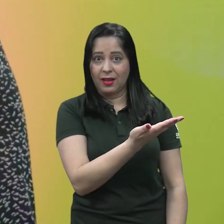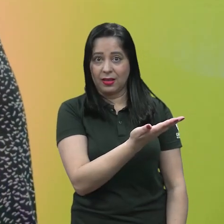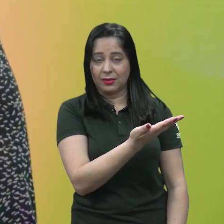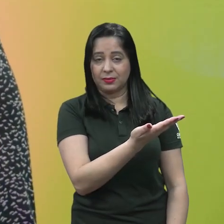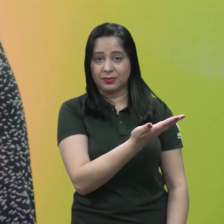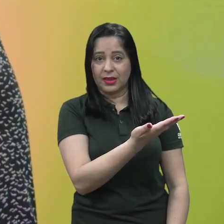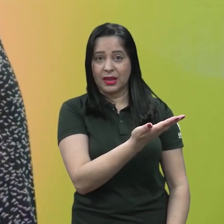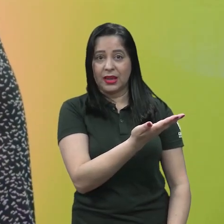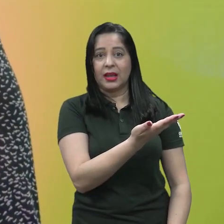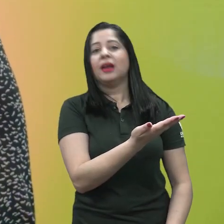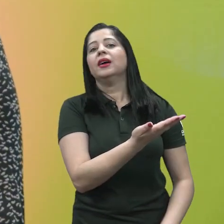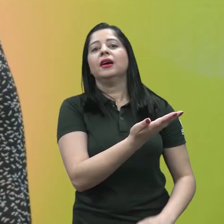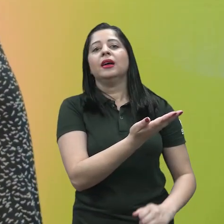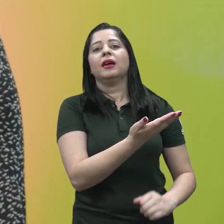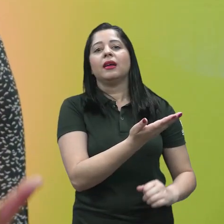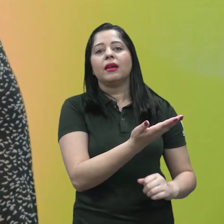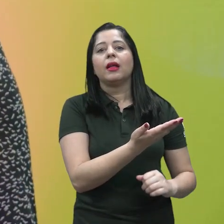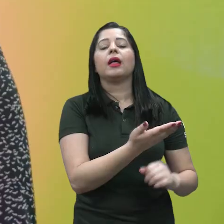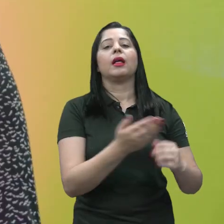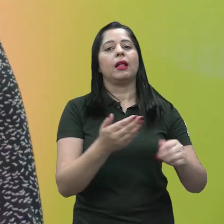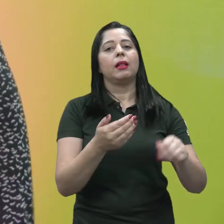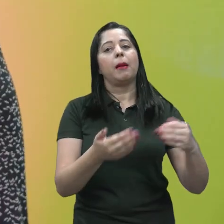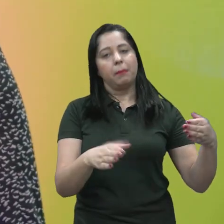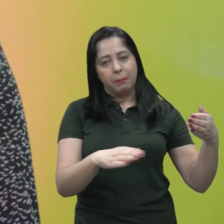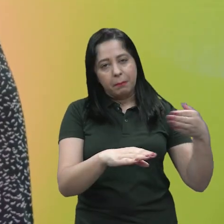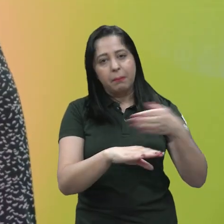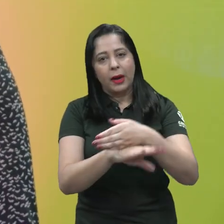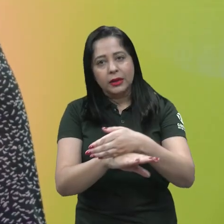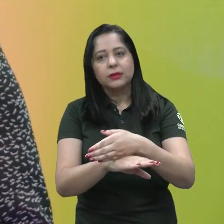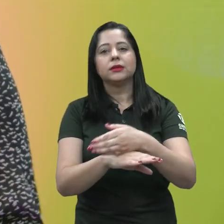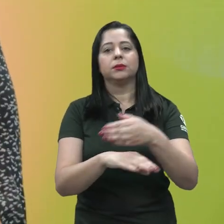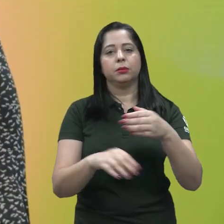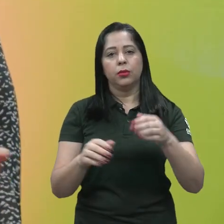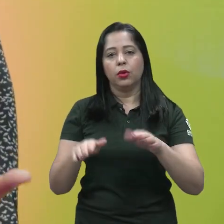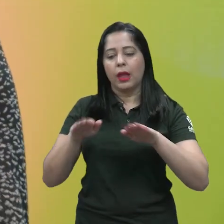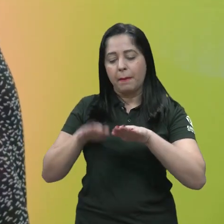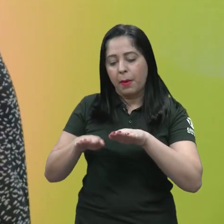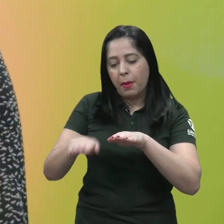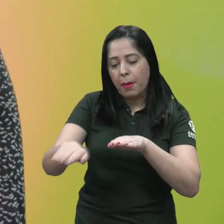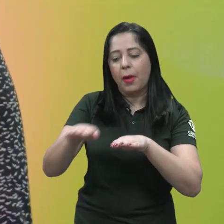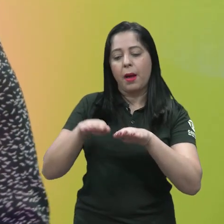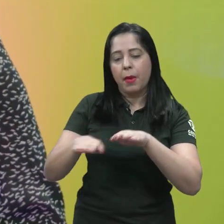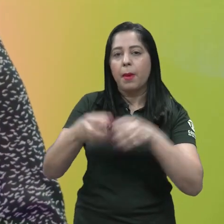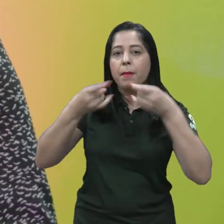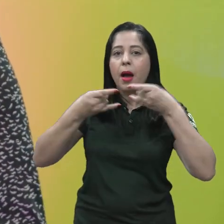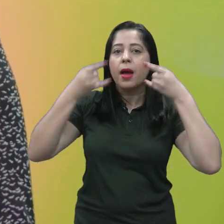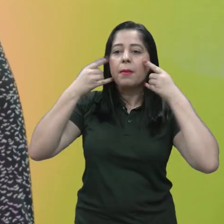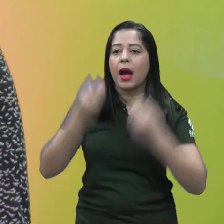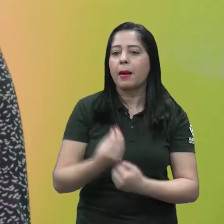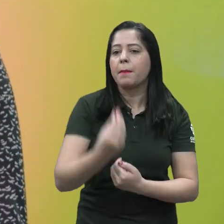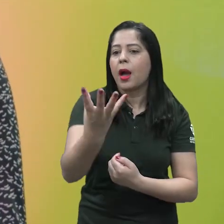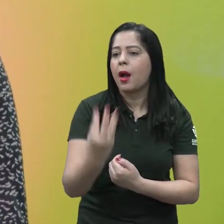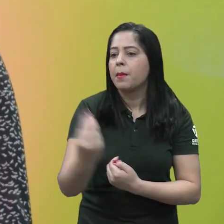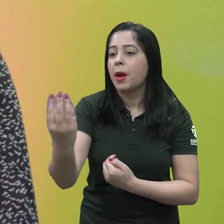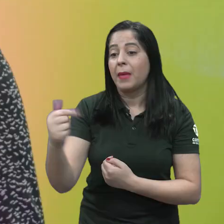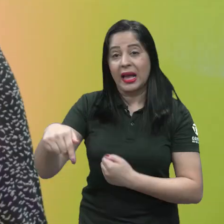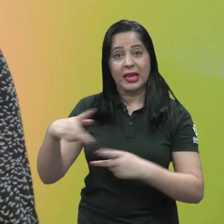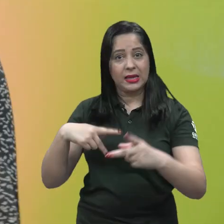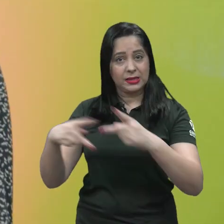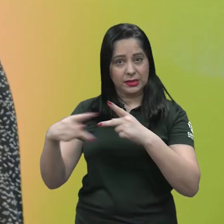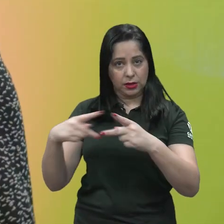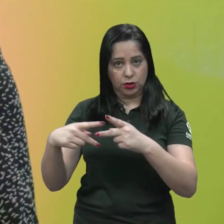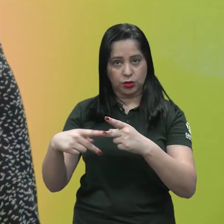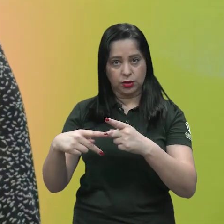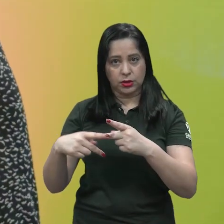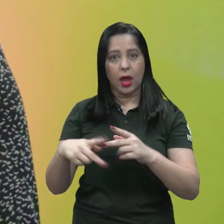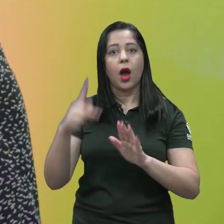naquele momento, né? E aí ela participou desse processo de costura e distribuição de máscaras aqui em São José dos Campos, que